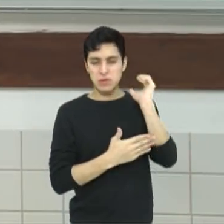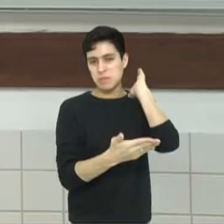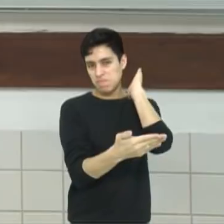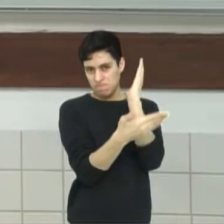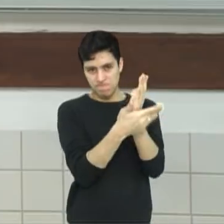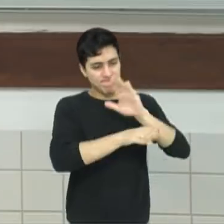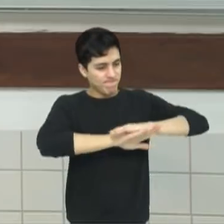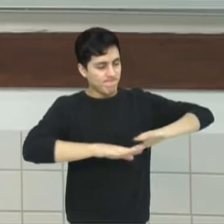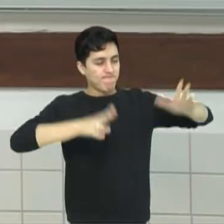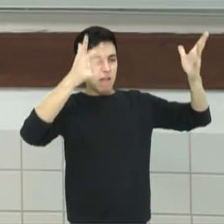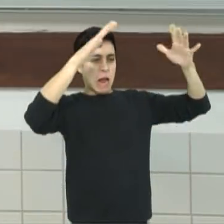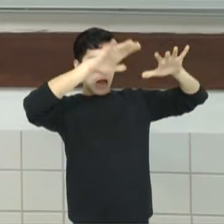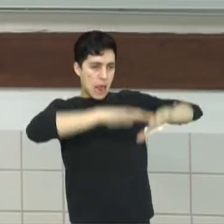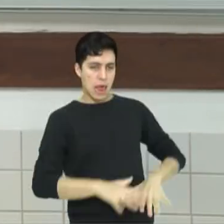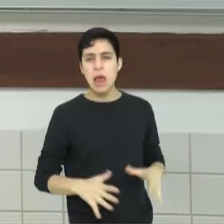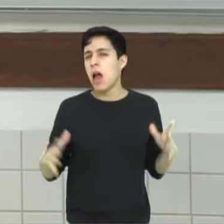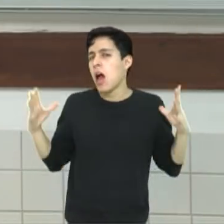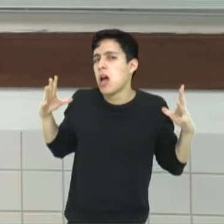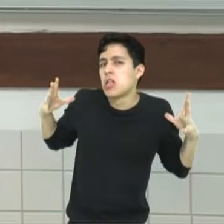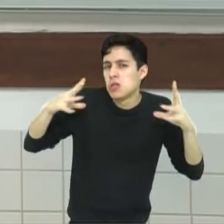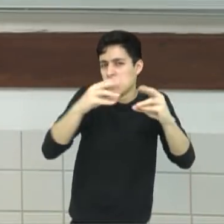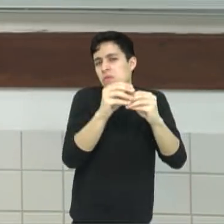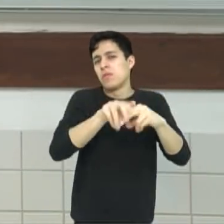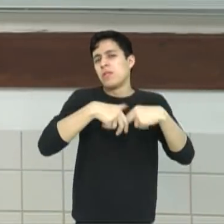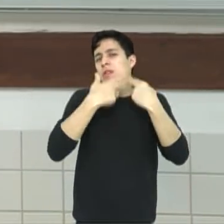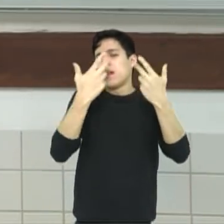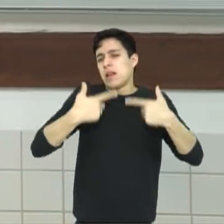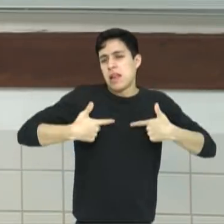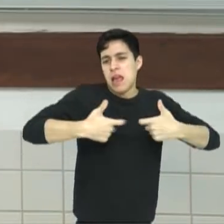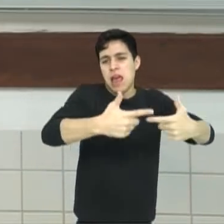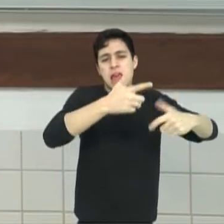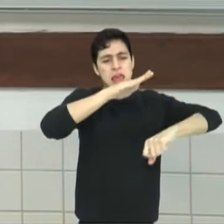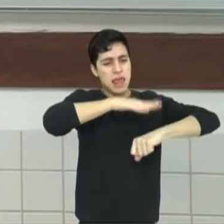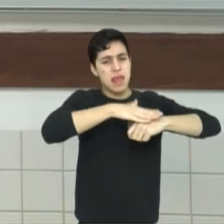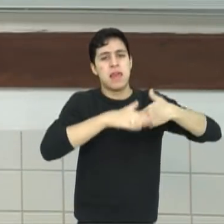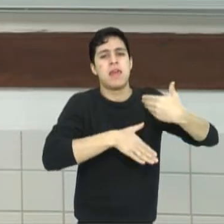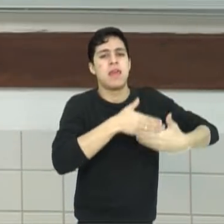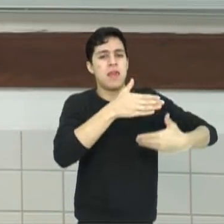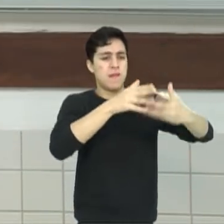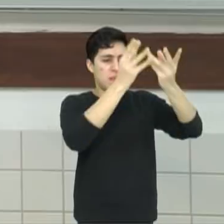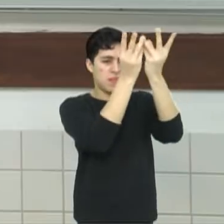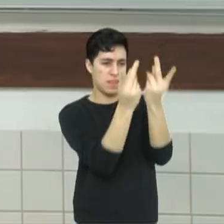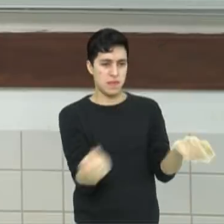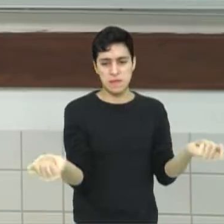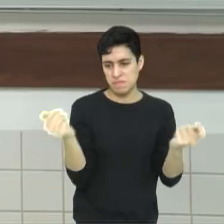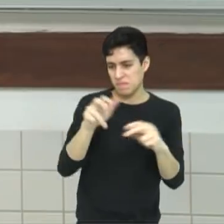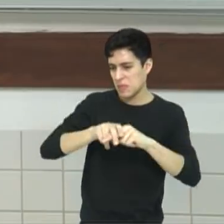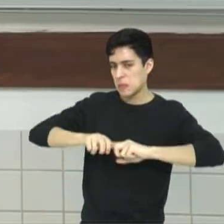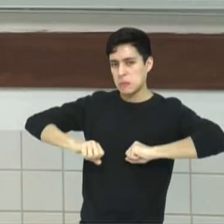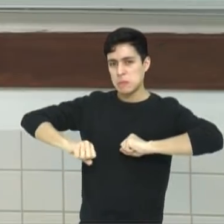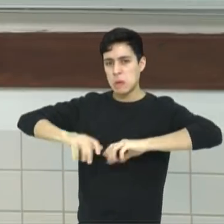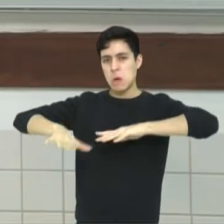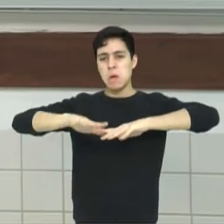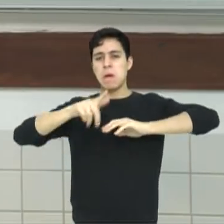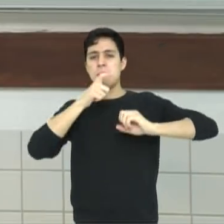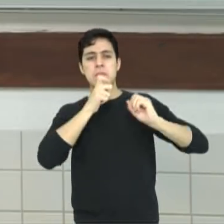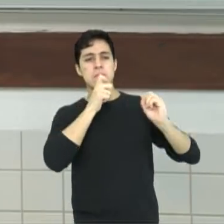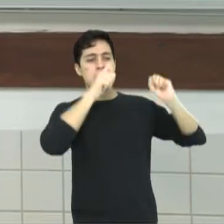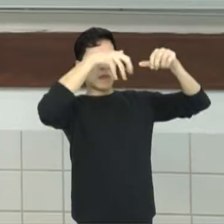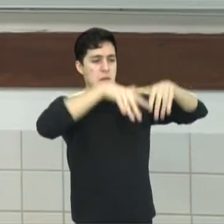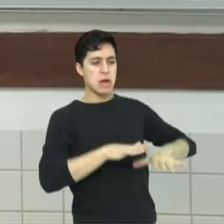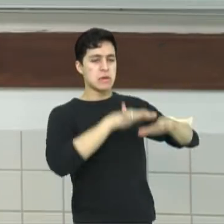destruída. Tudo, é guerra com o tempo, né? Um maremoto, tudo,